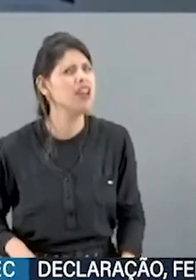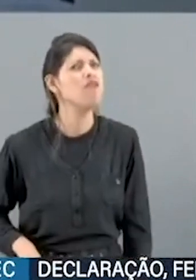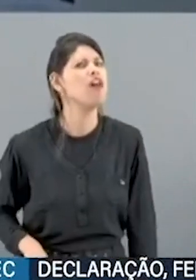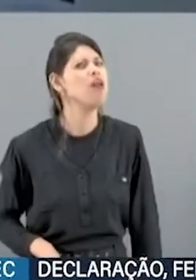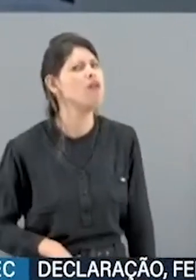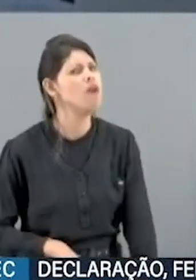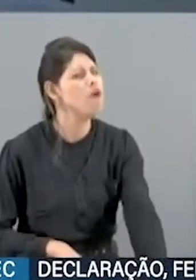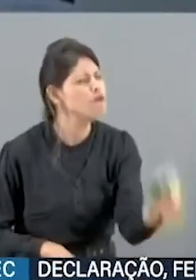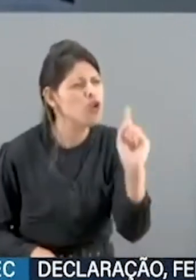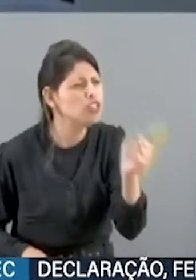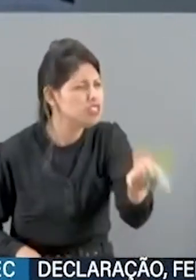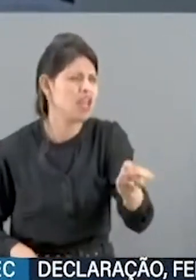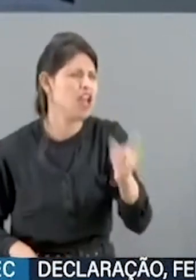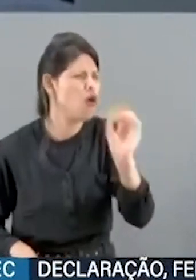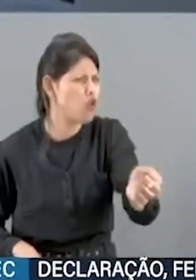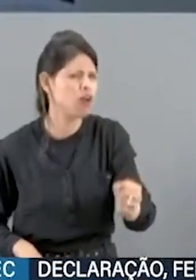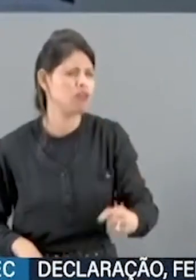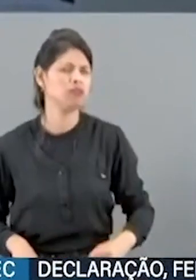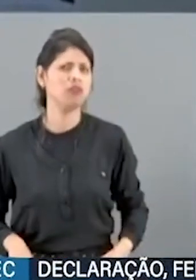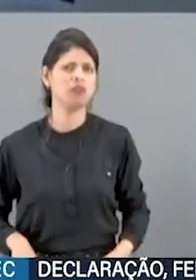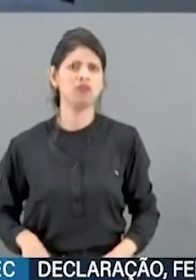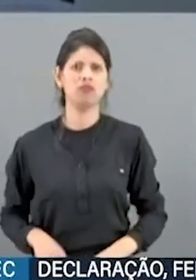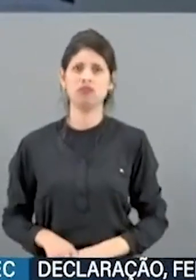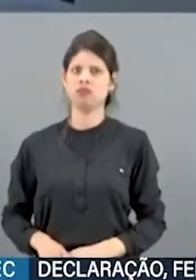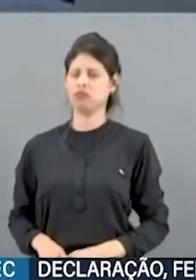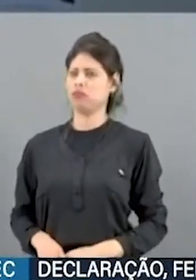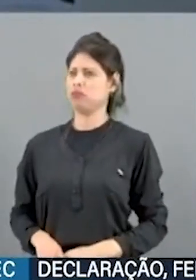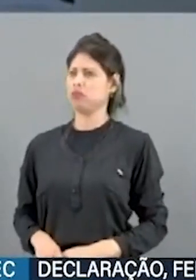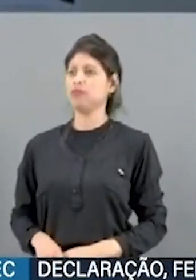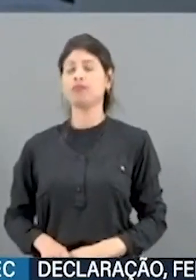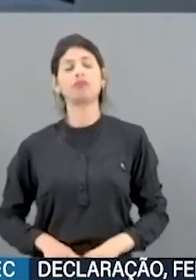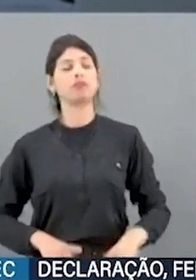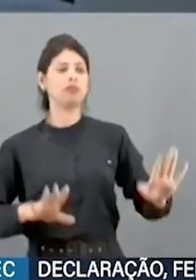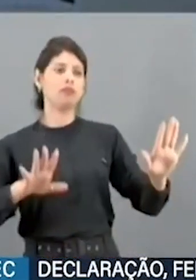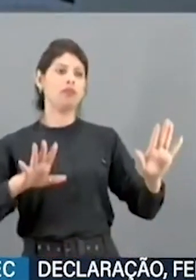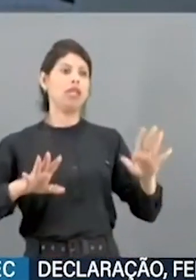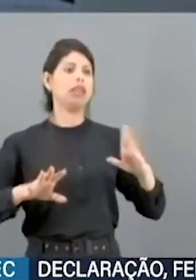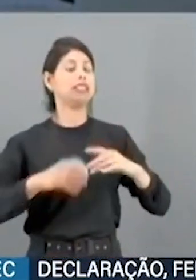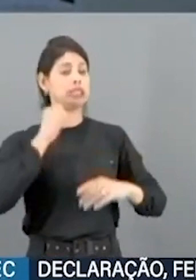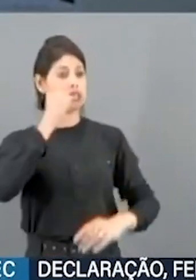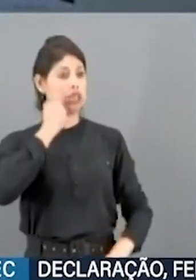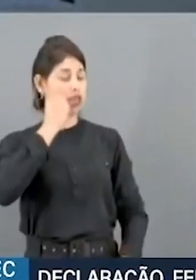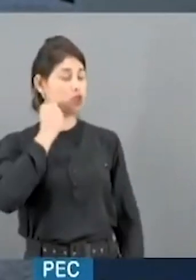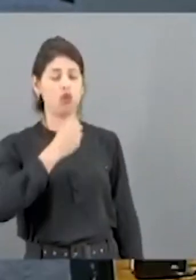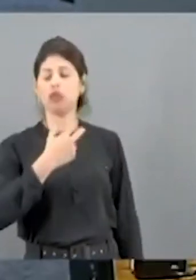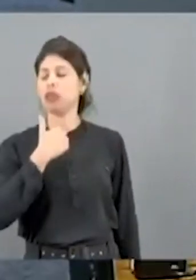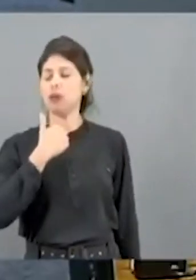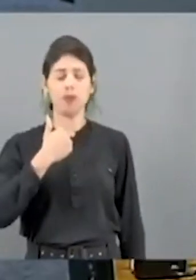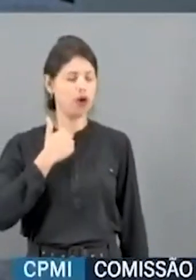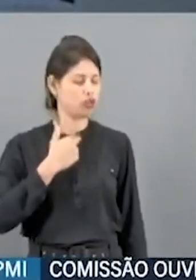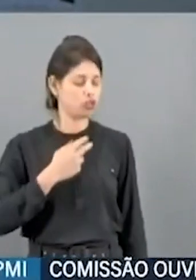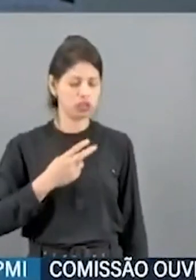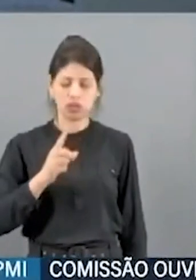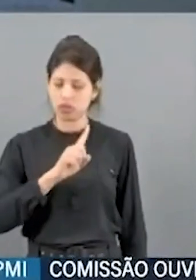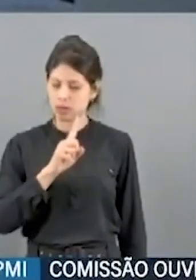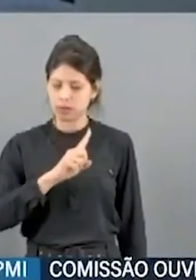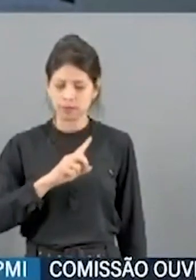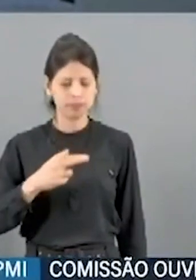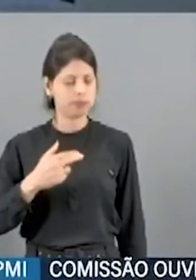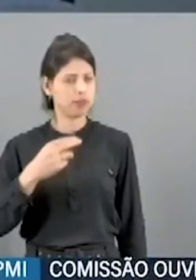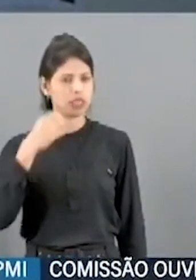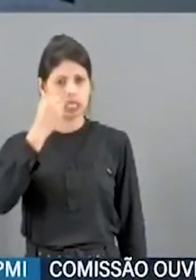interromper e a segunda vez que o senhor ofende aqui o depoimento isso não é razoável eu vou pedir para que ataquigrafia